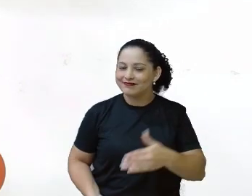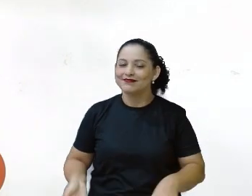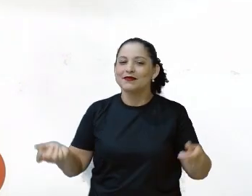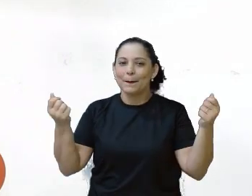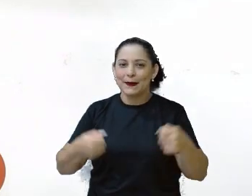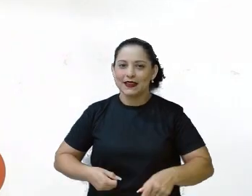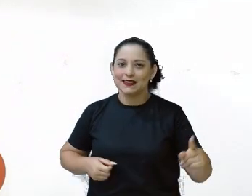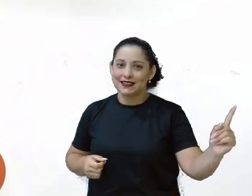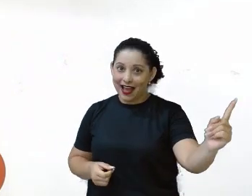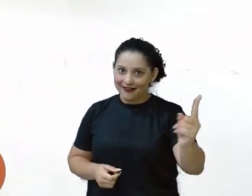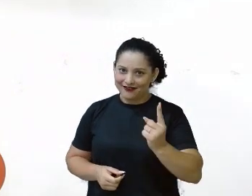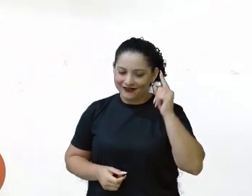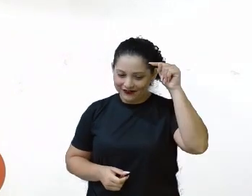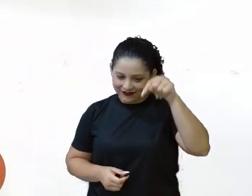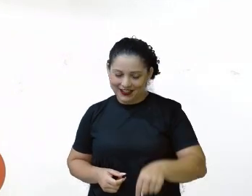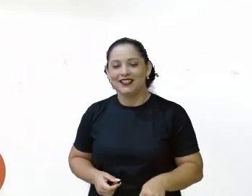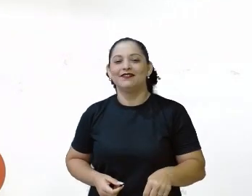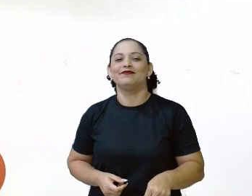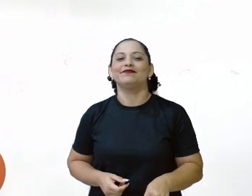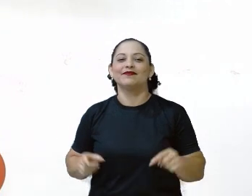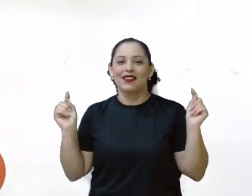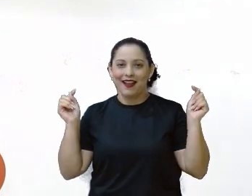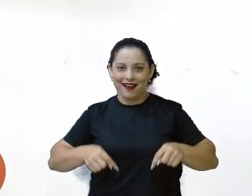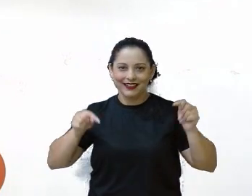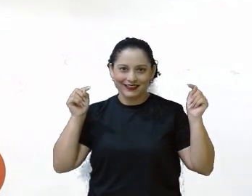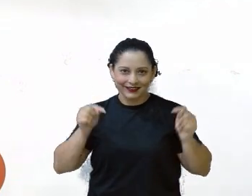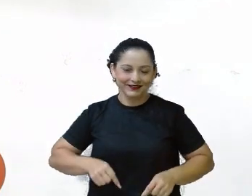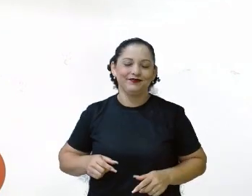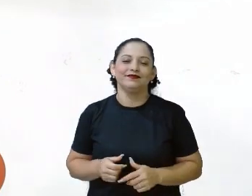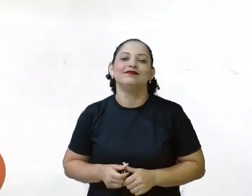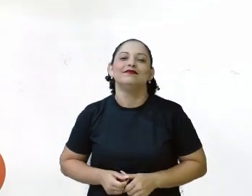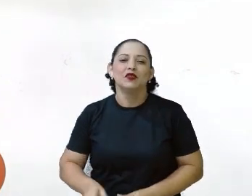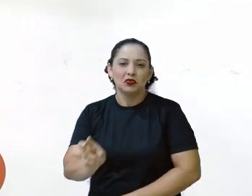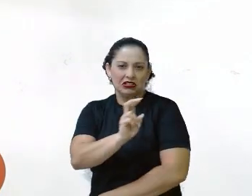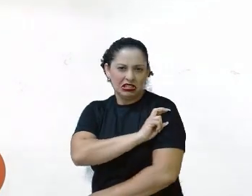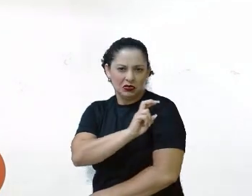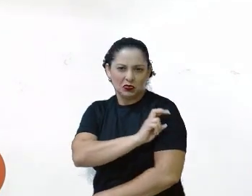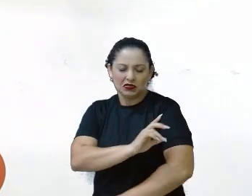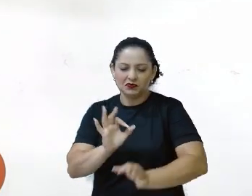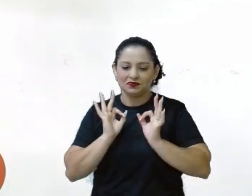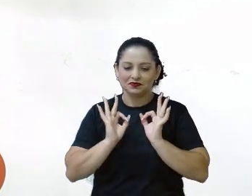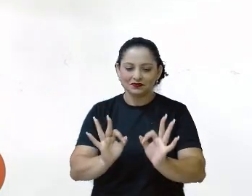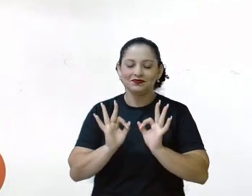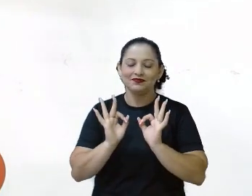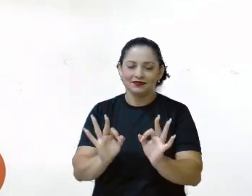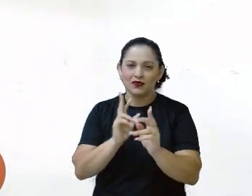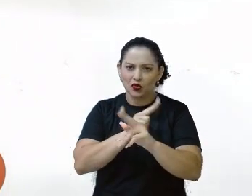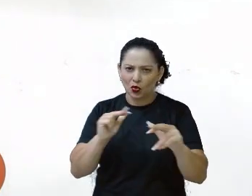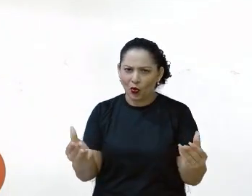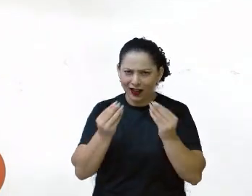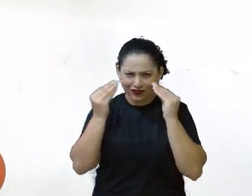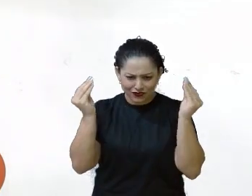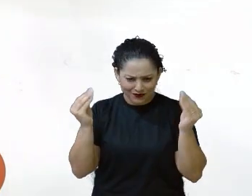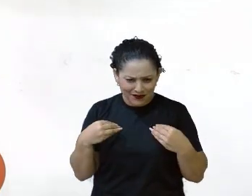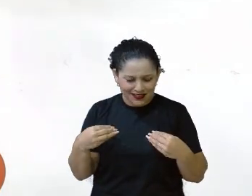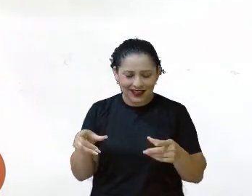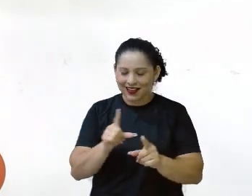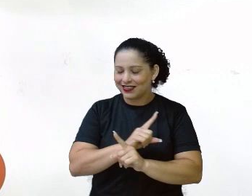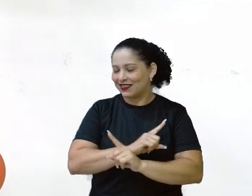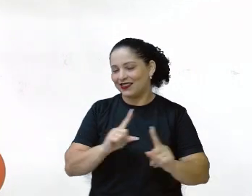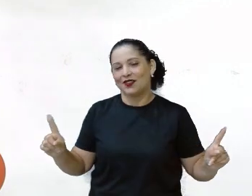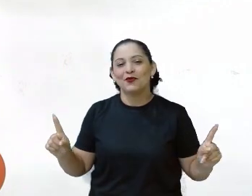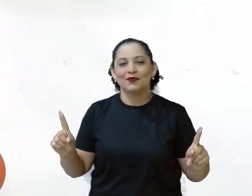esteja perto, né? O quinto ano dá show nessas questões, né? Nunca me abandonam, são presentes